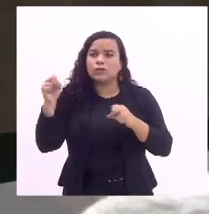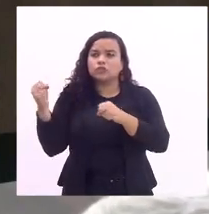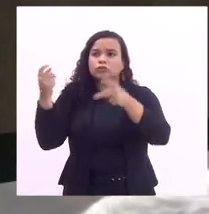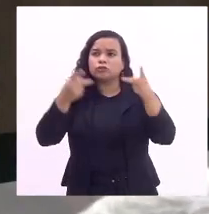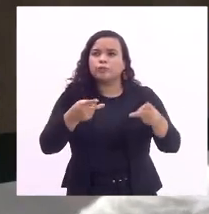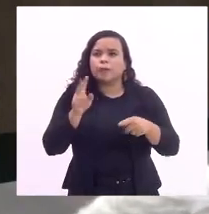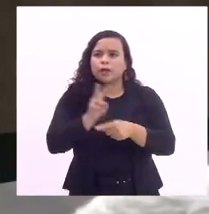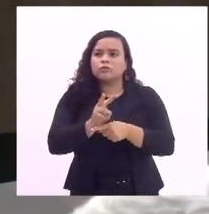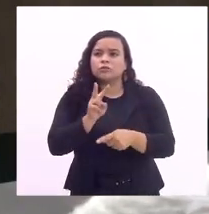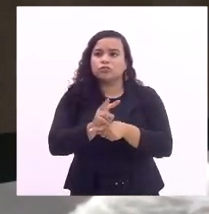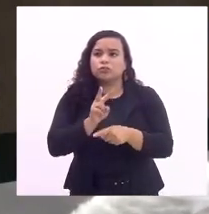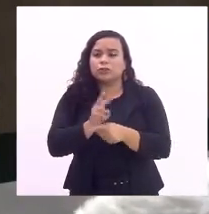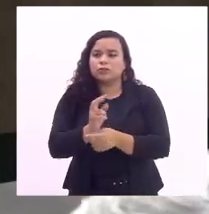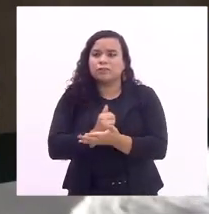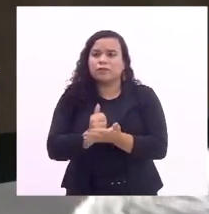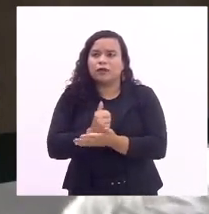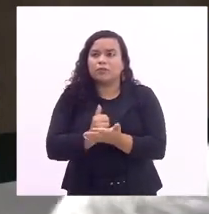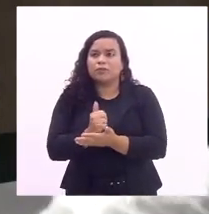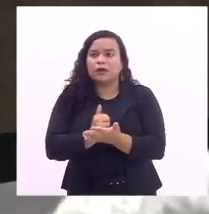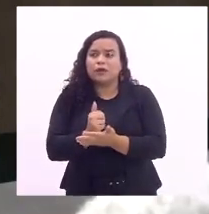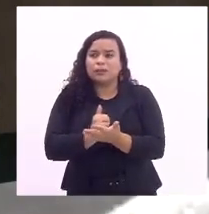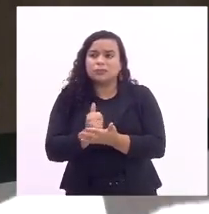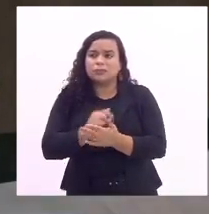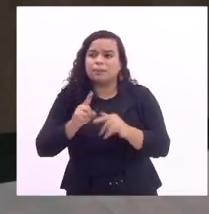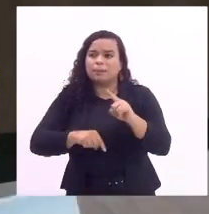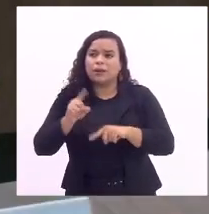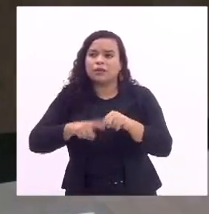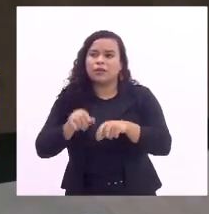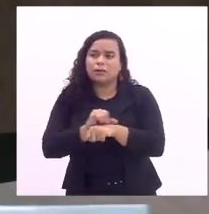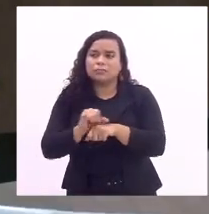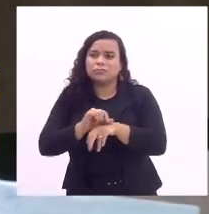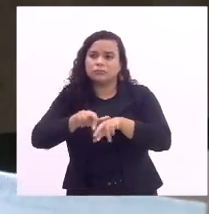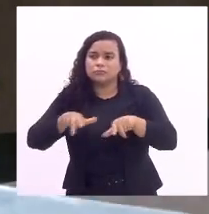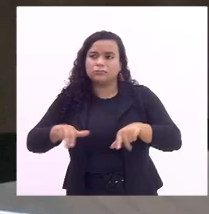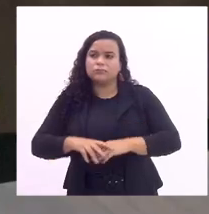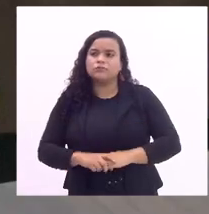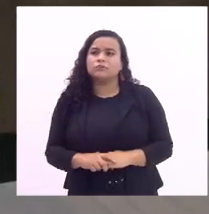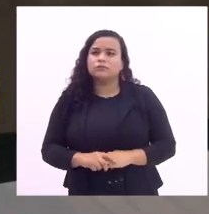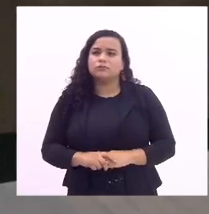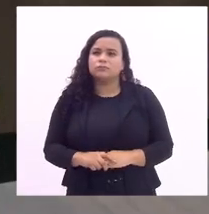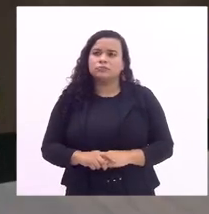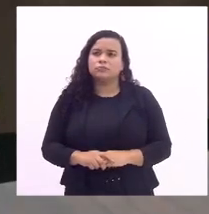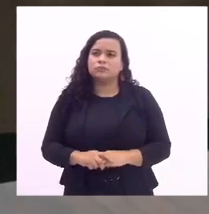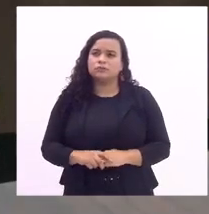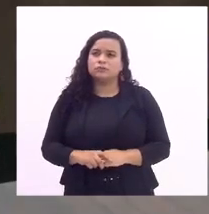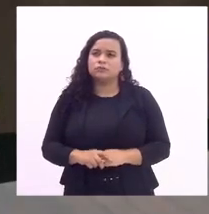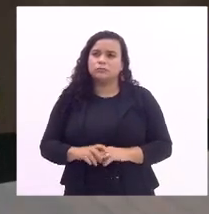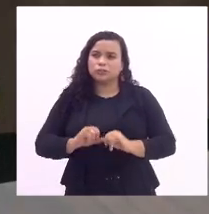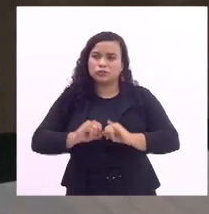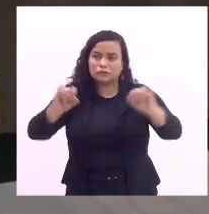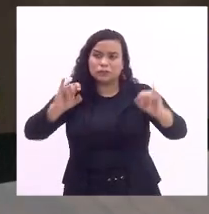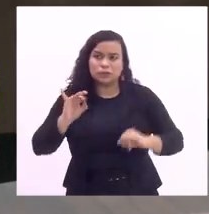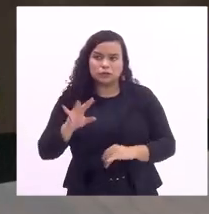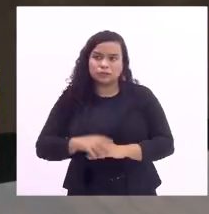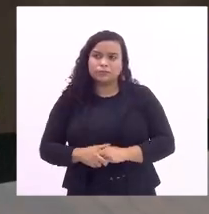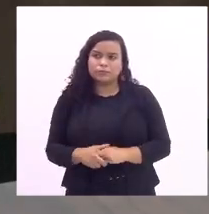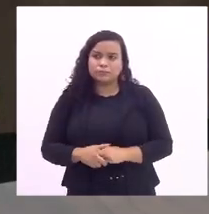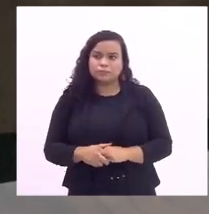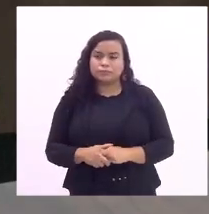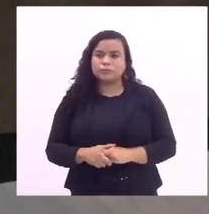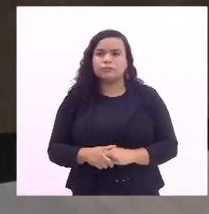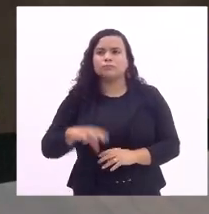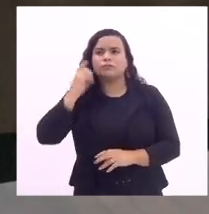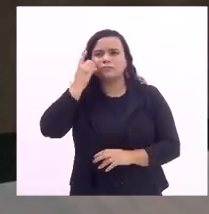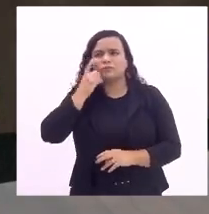Assistência Farmacêutica e Insumos Estratégicos. Deverá divulgar. Deputada, são 2 emendas. Deputada